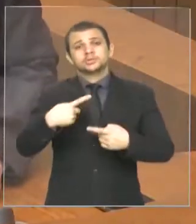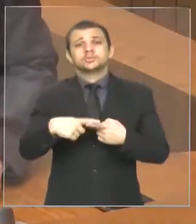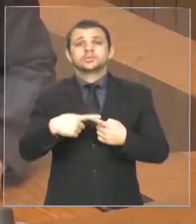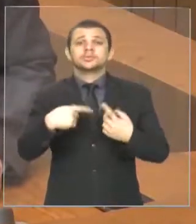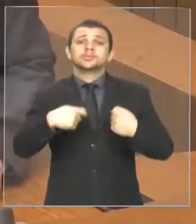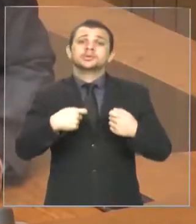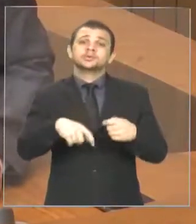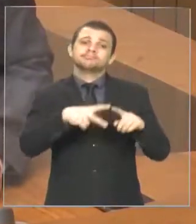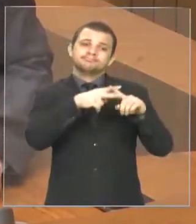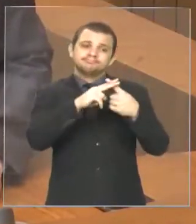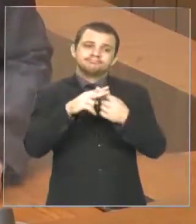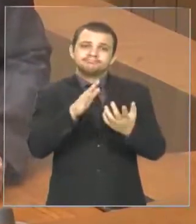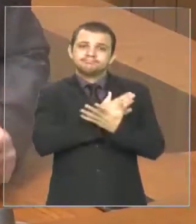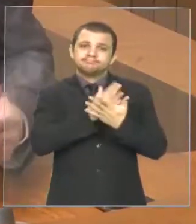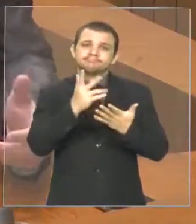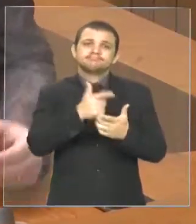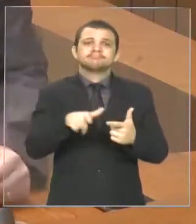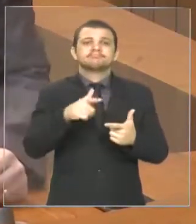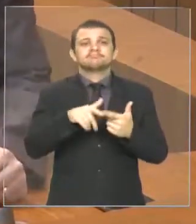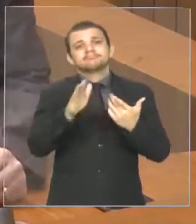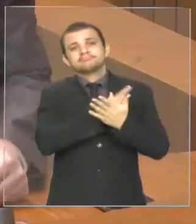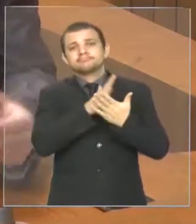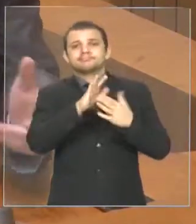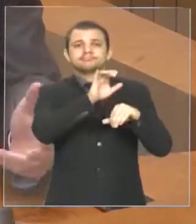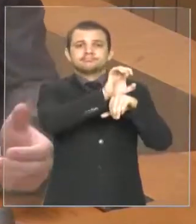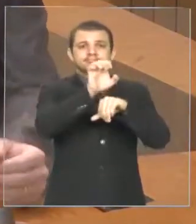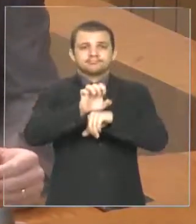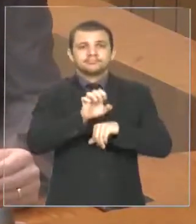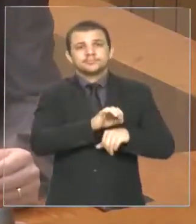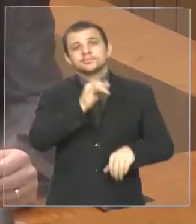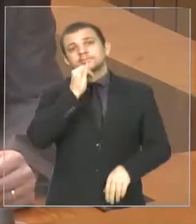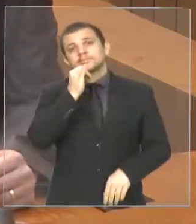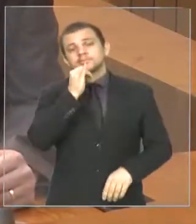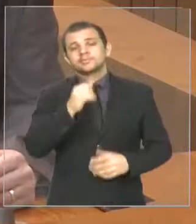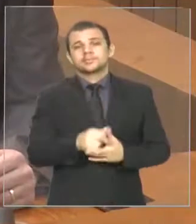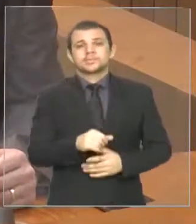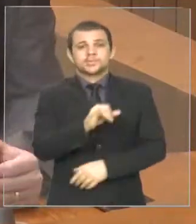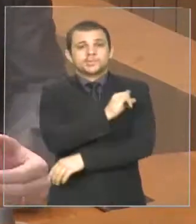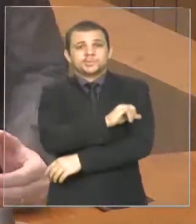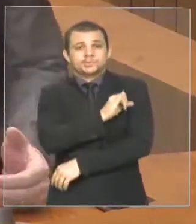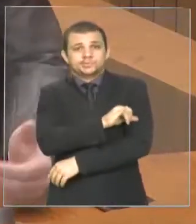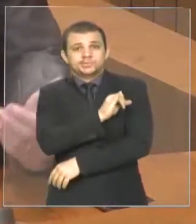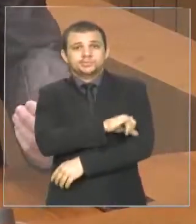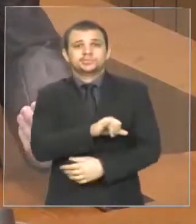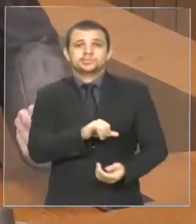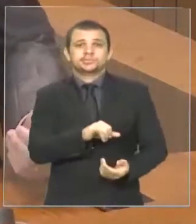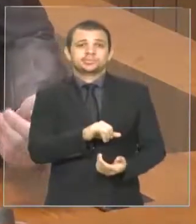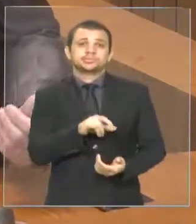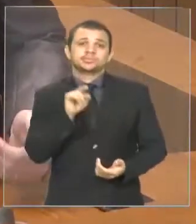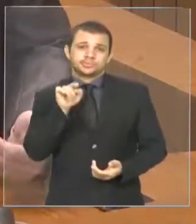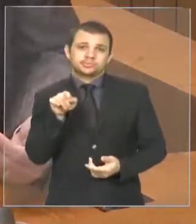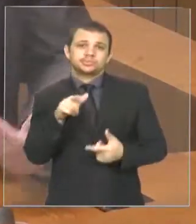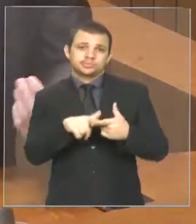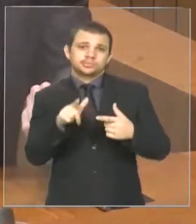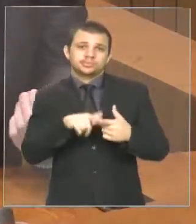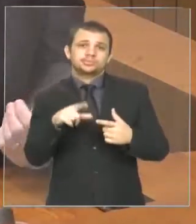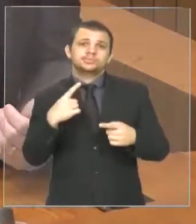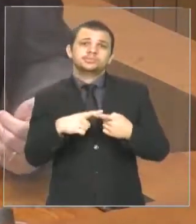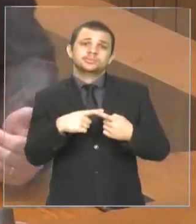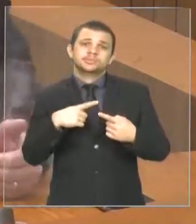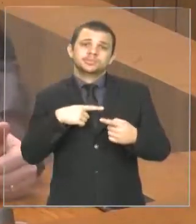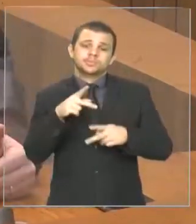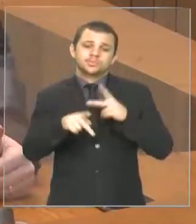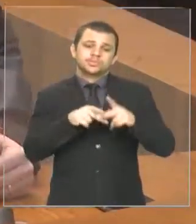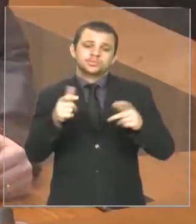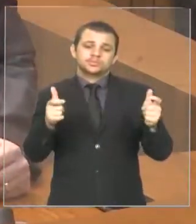distorções em alguns estados, como o caso, por exemplo, do Rio de Janeiro, que apesar de ter uma população menor do